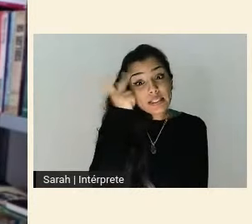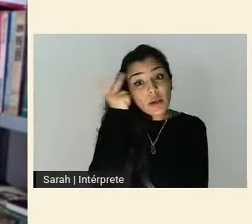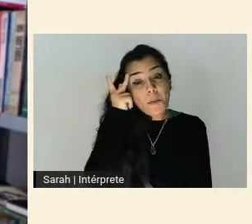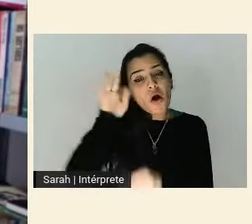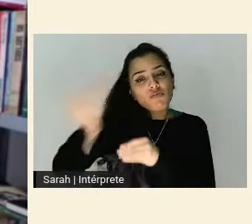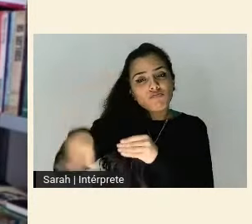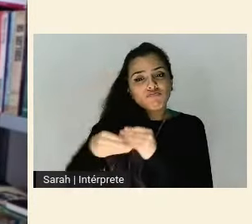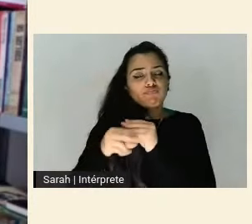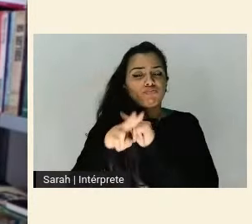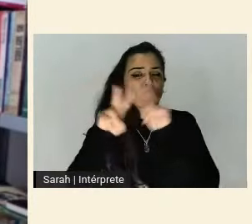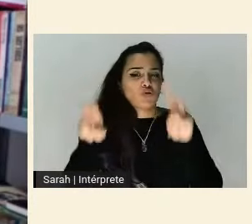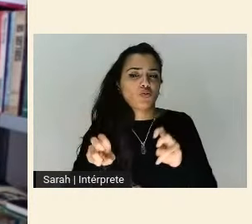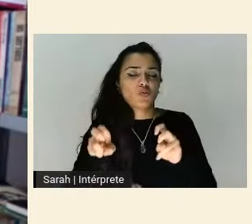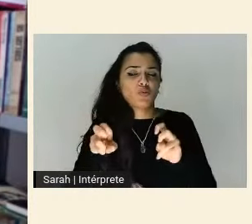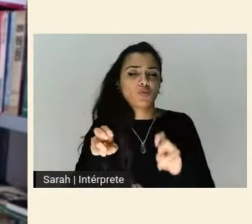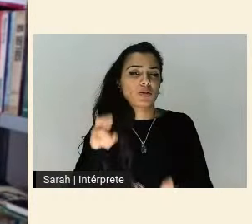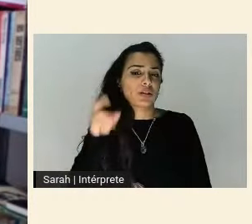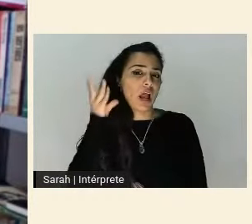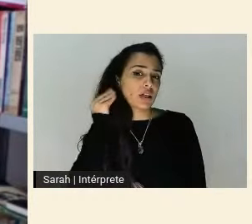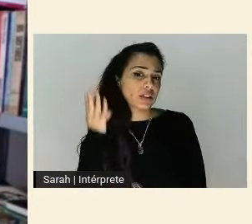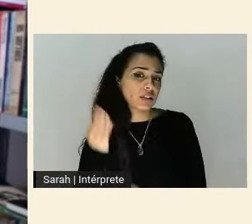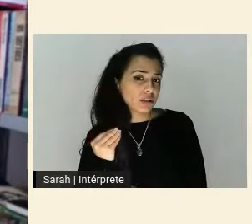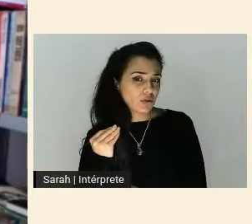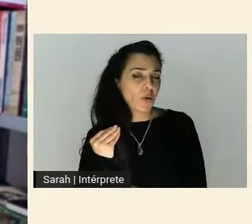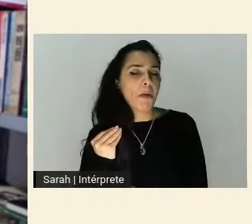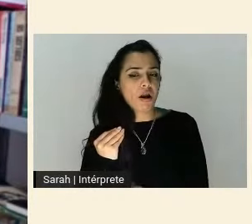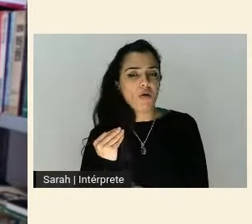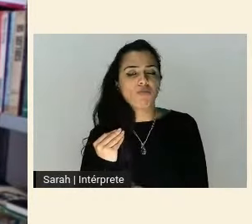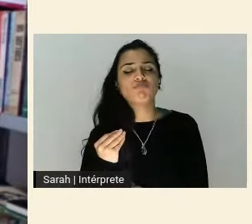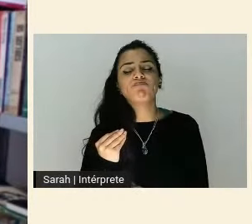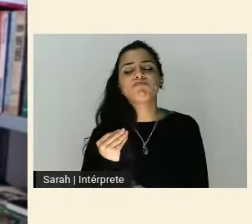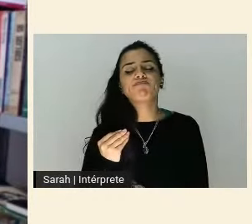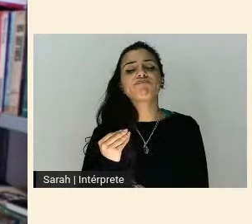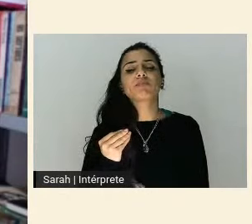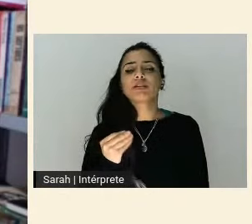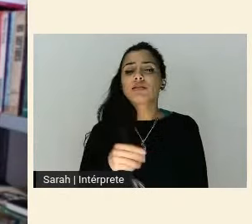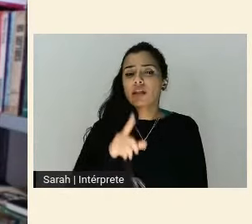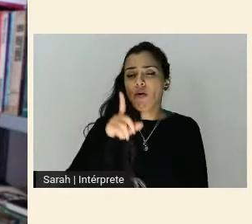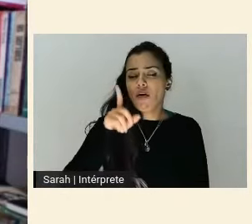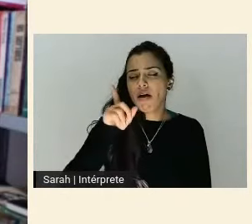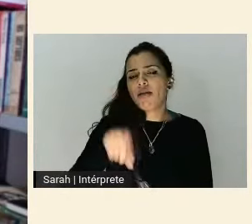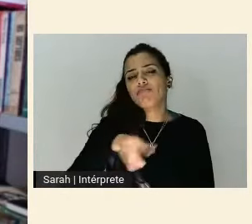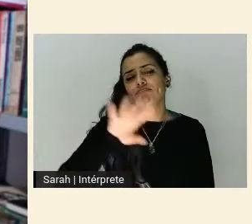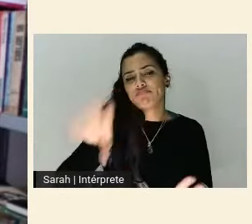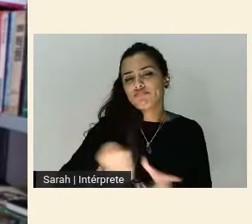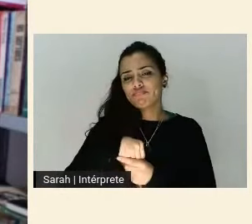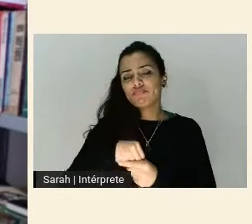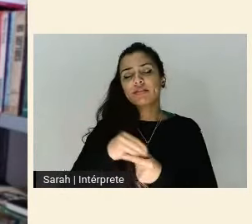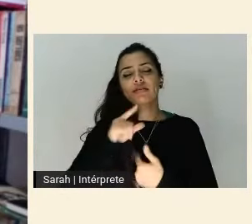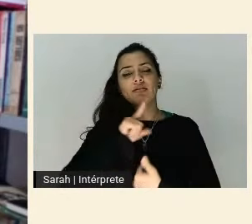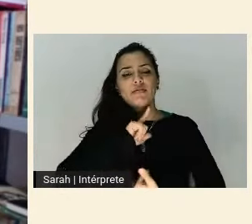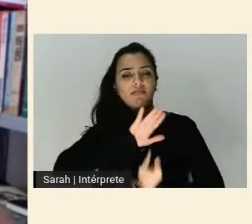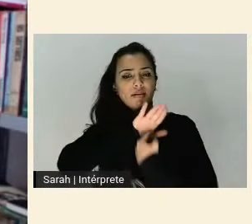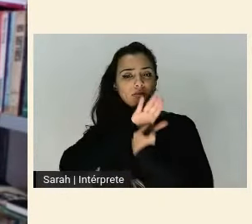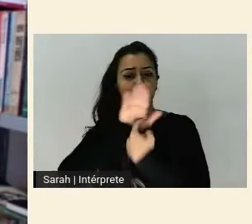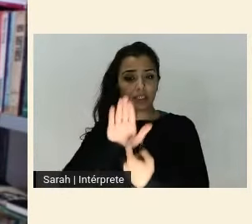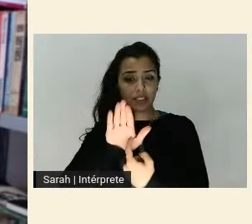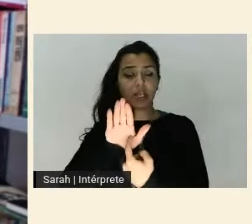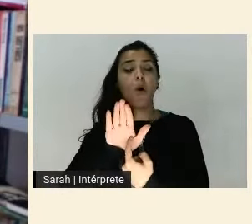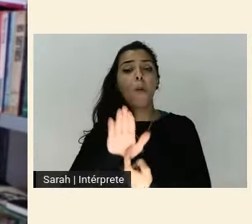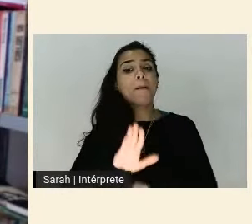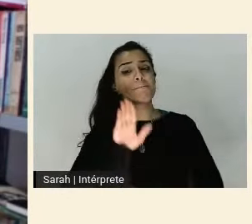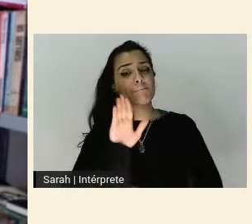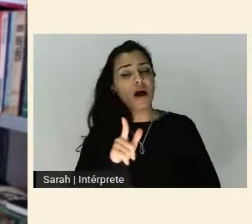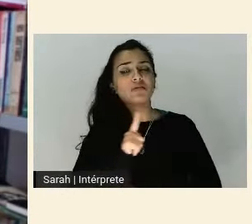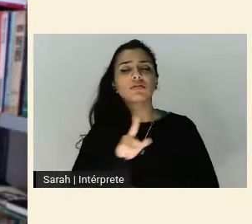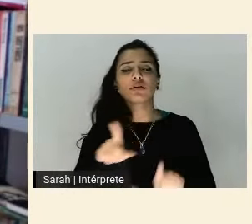da obra de Tarsila do Amaral. Tarsila do Amaral vai ser anexada à exposição, né? Mas faz